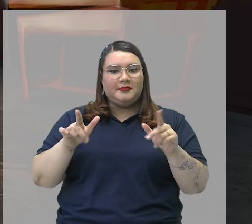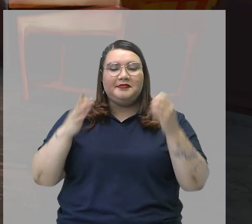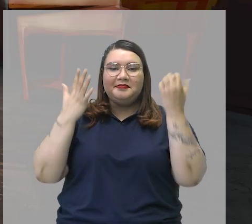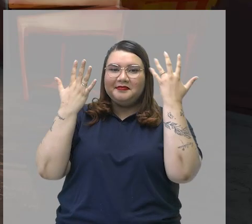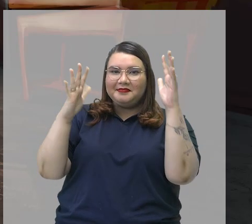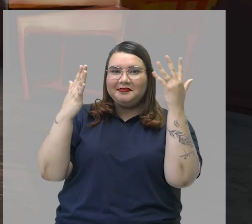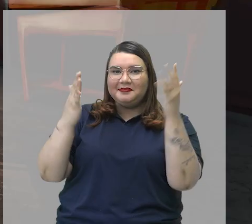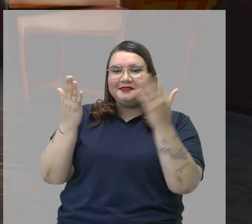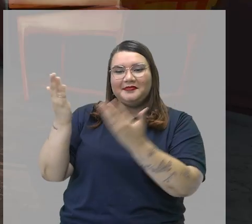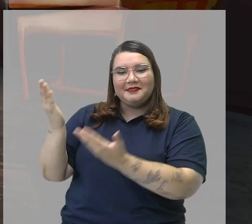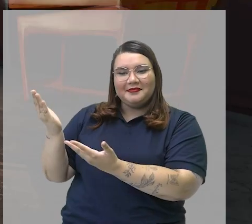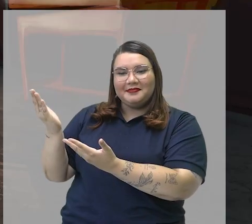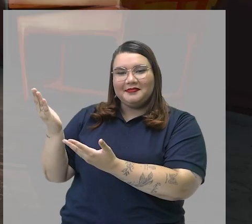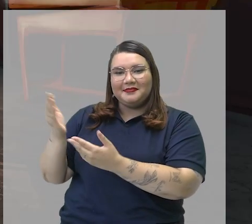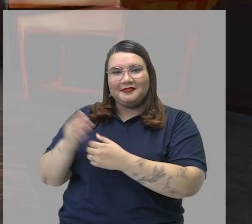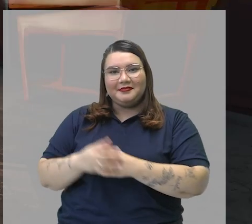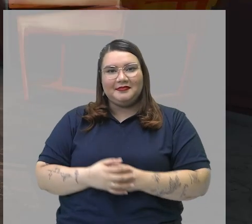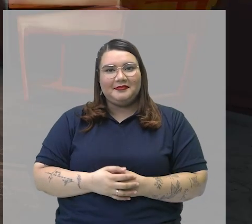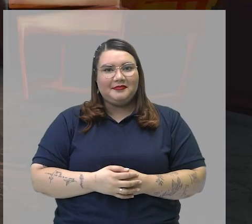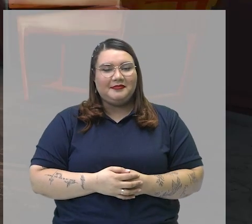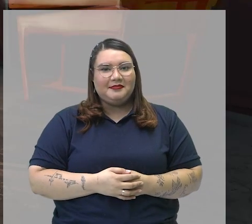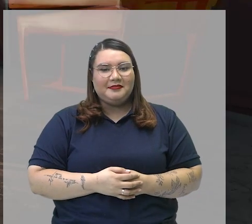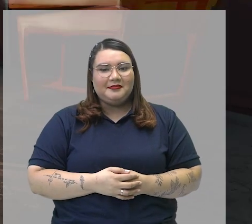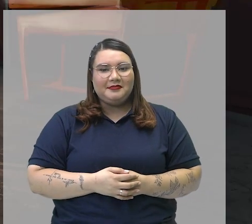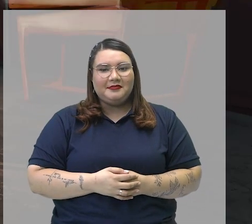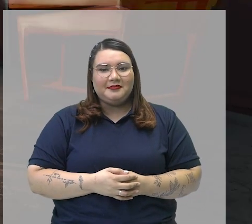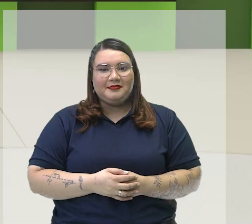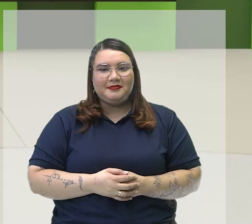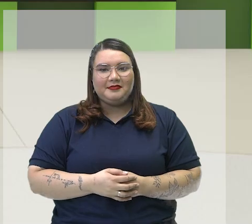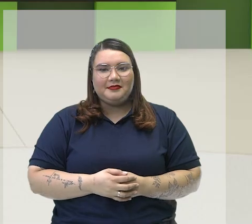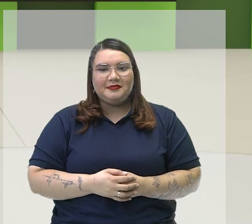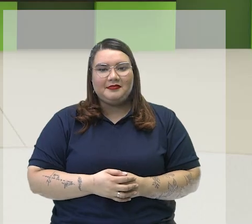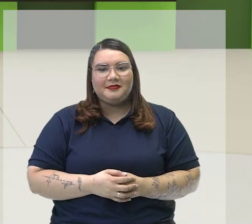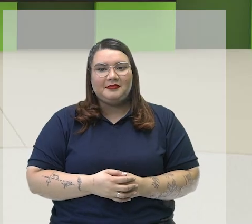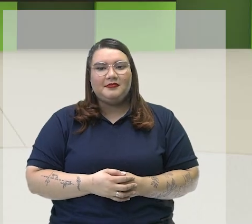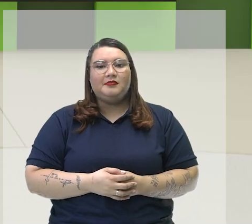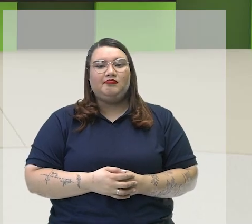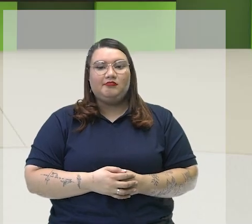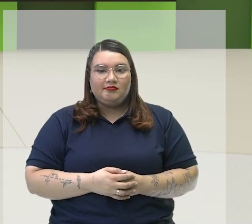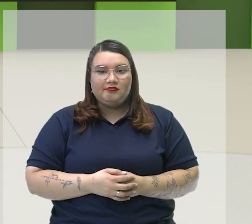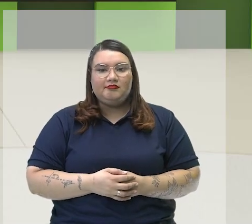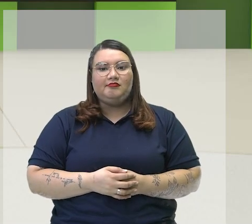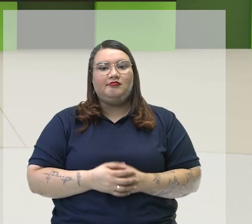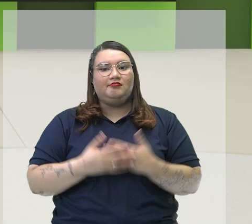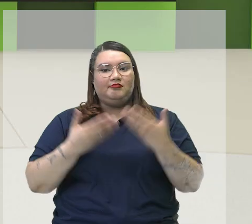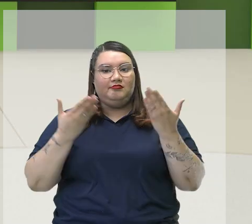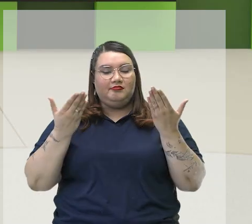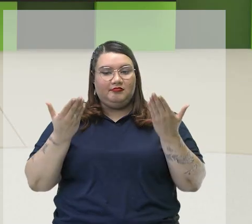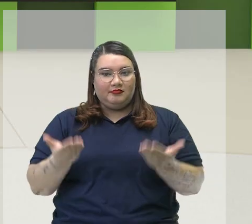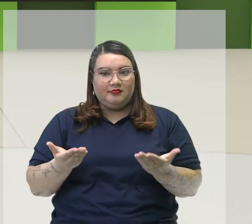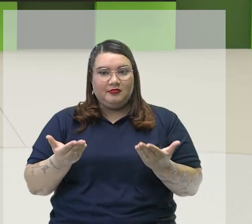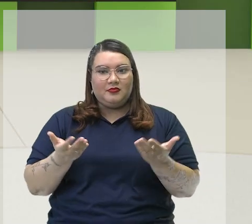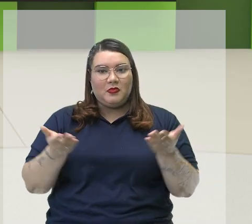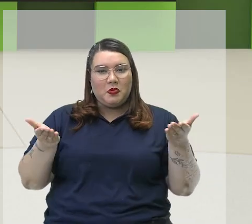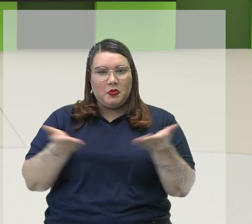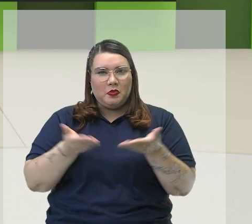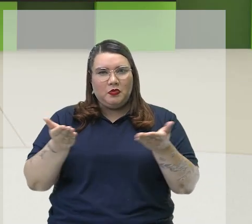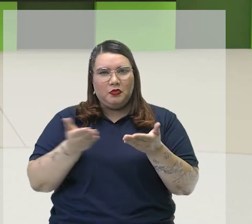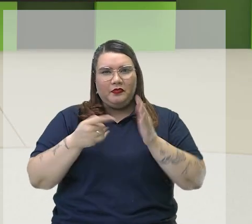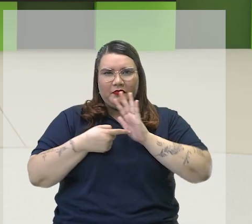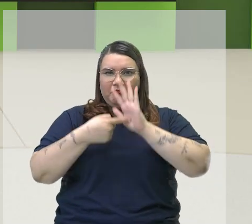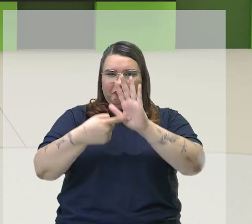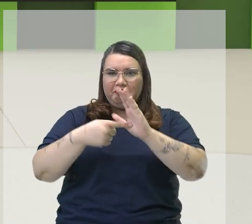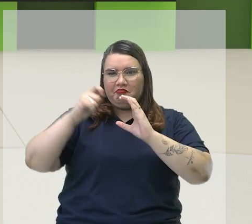Viva Marie Curie! Muito bem, pessoal. Olha só, o nosso